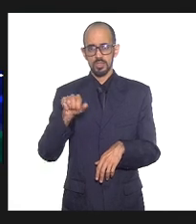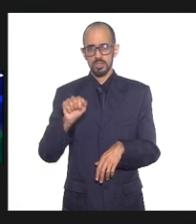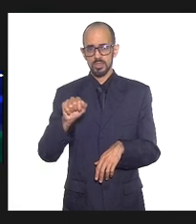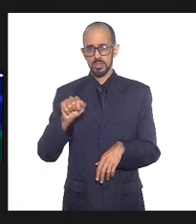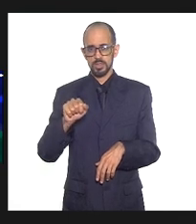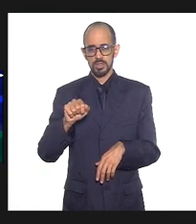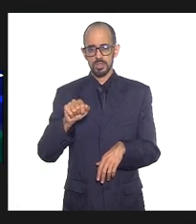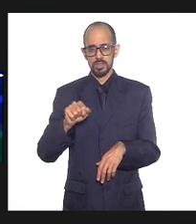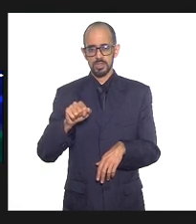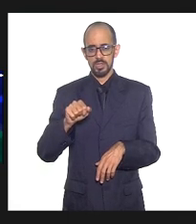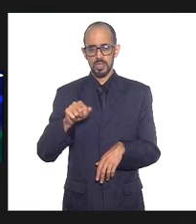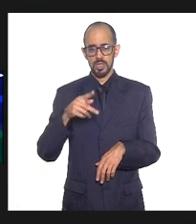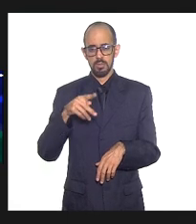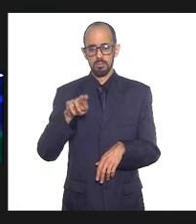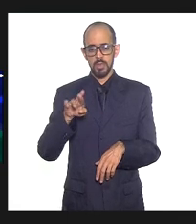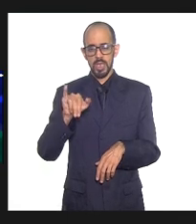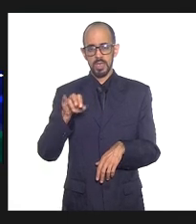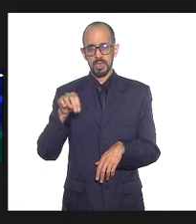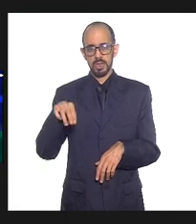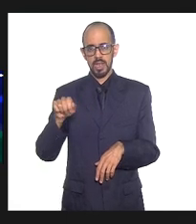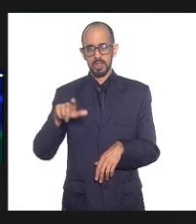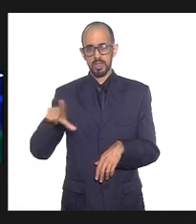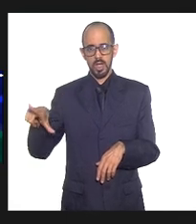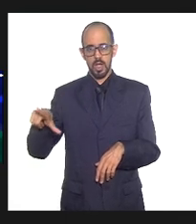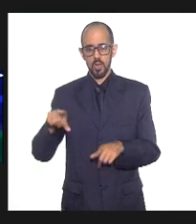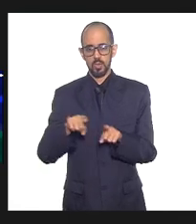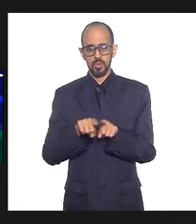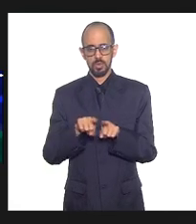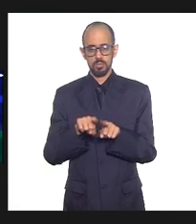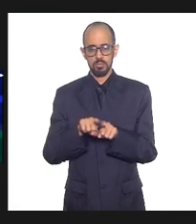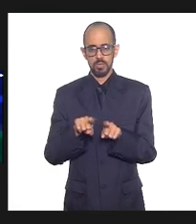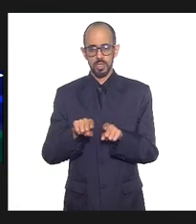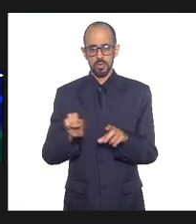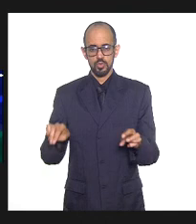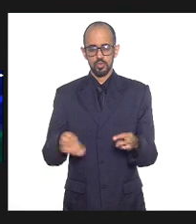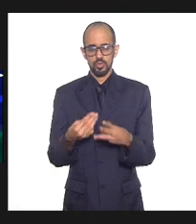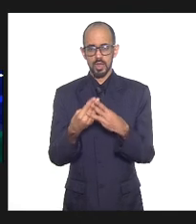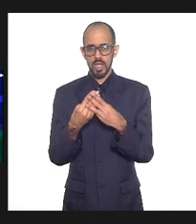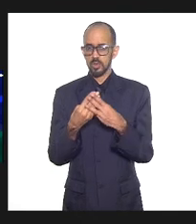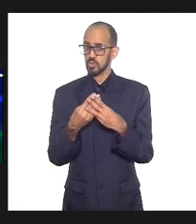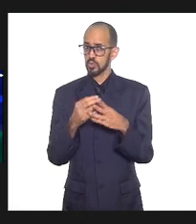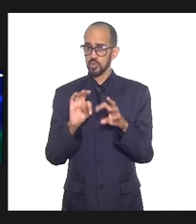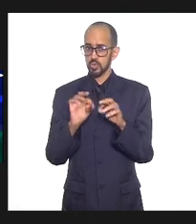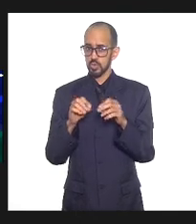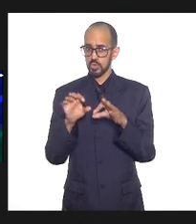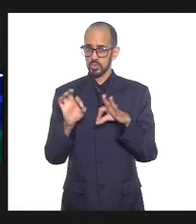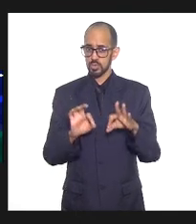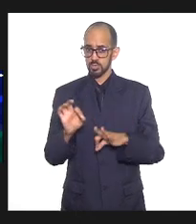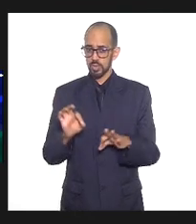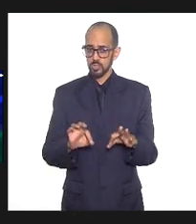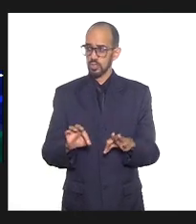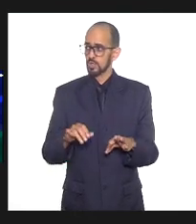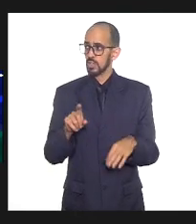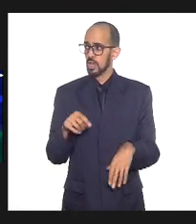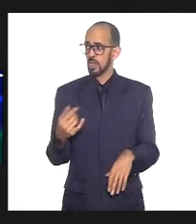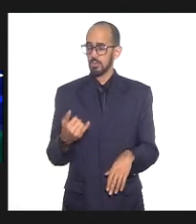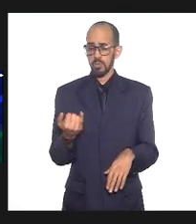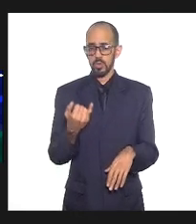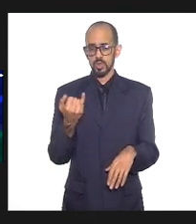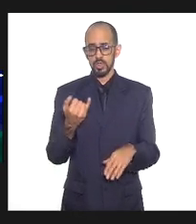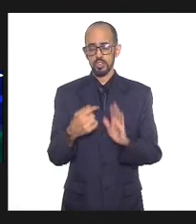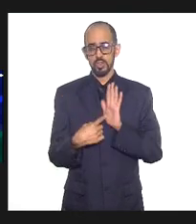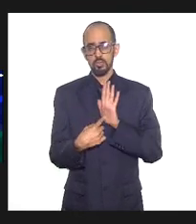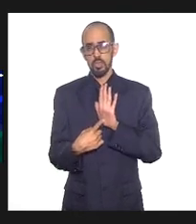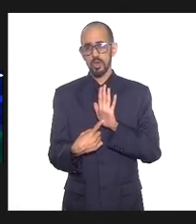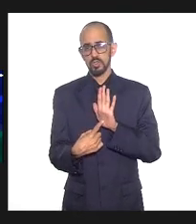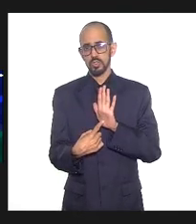da dispensa em feriados, né, judaicos, todos esses projetos são importantes e